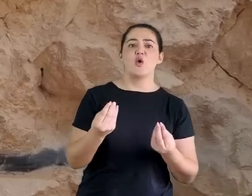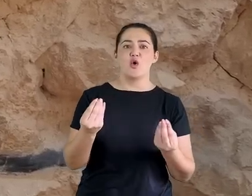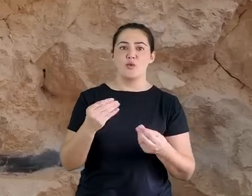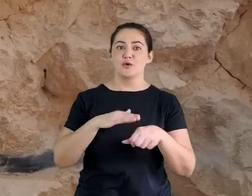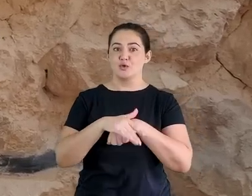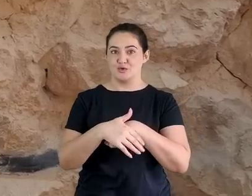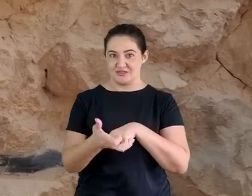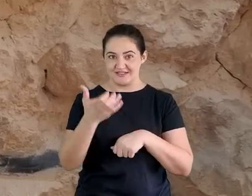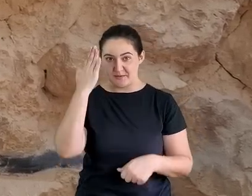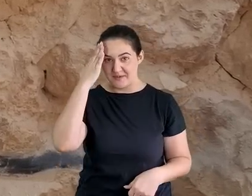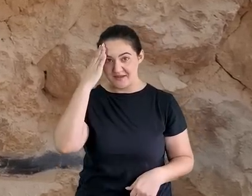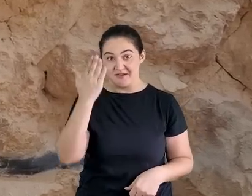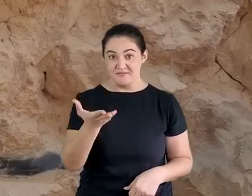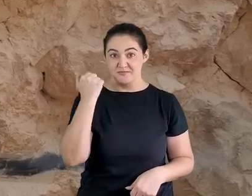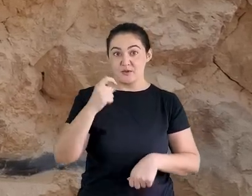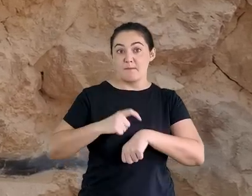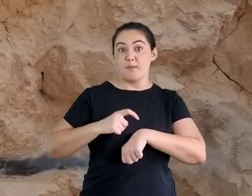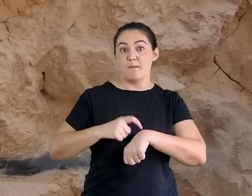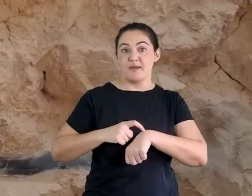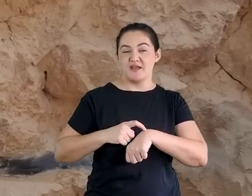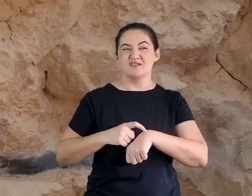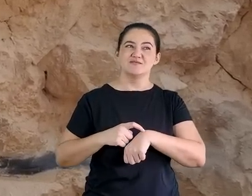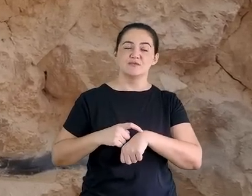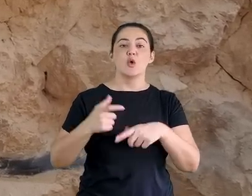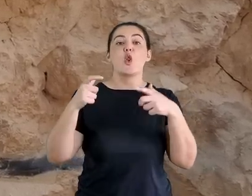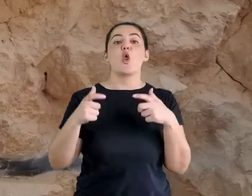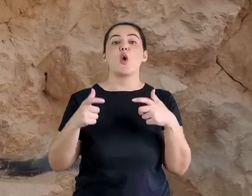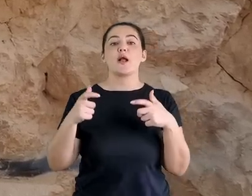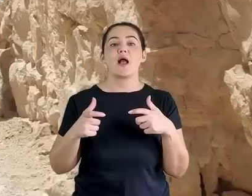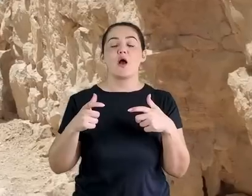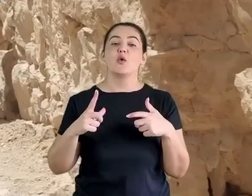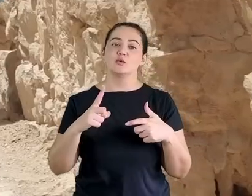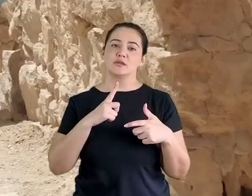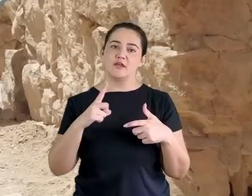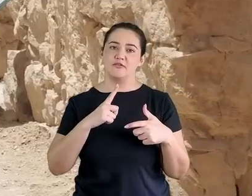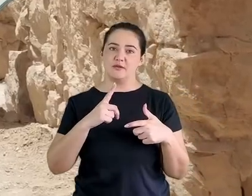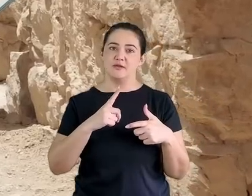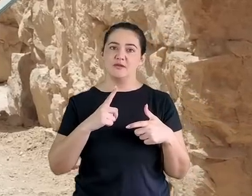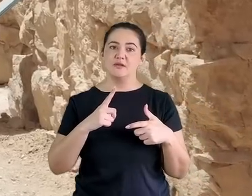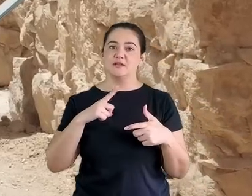local onde provavelmente esse sorteio teve lugar. Vem comigo.